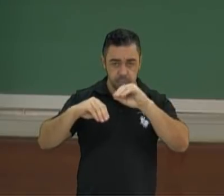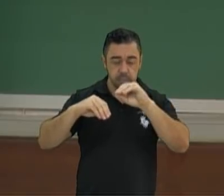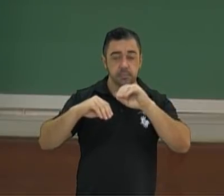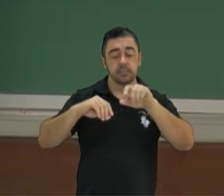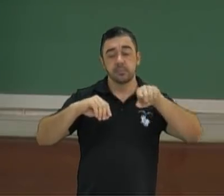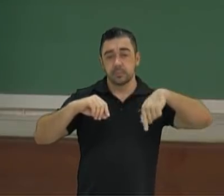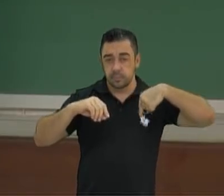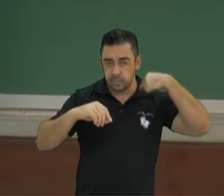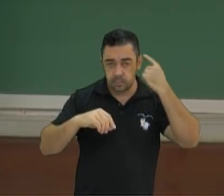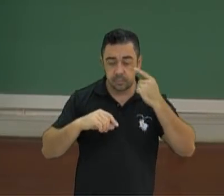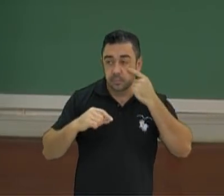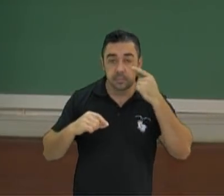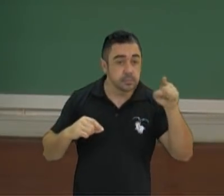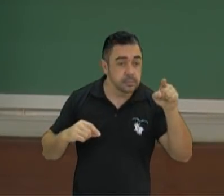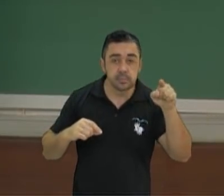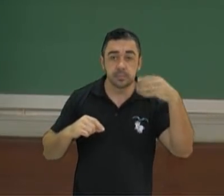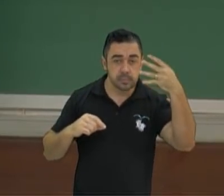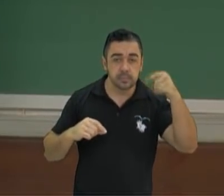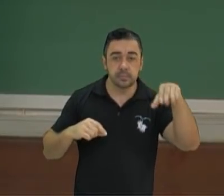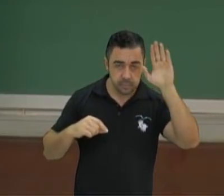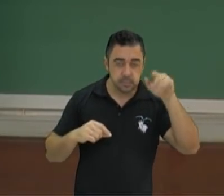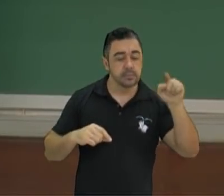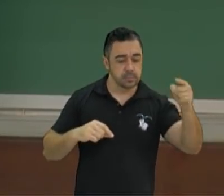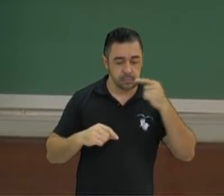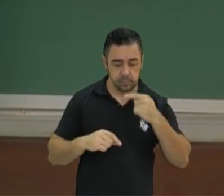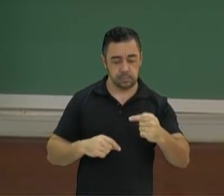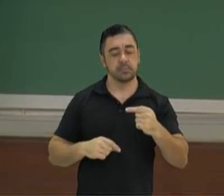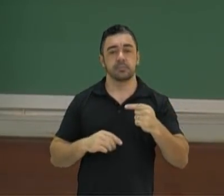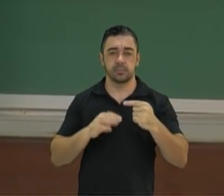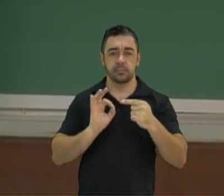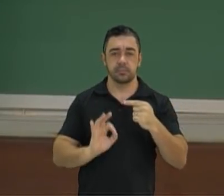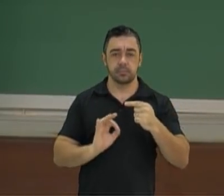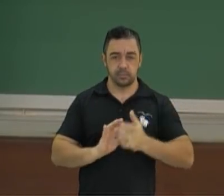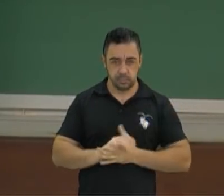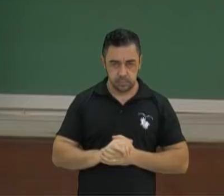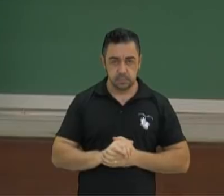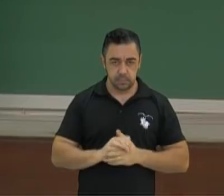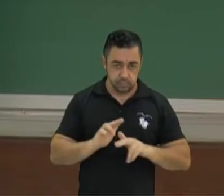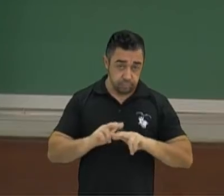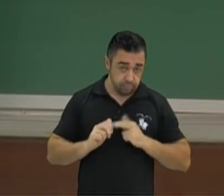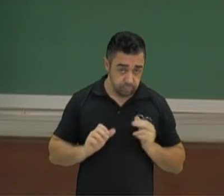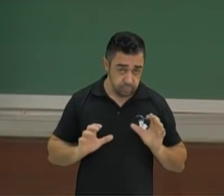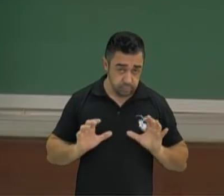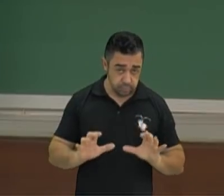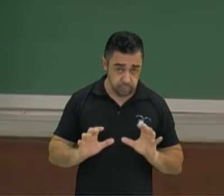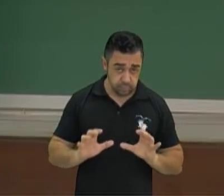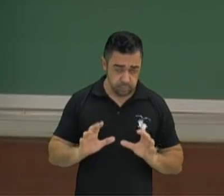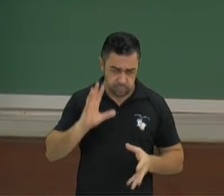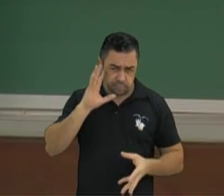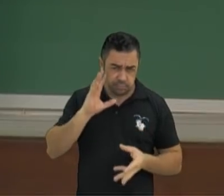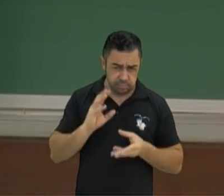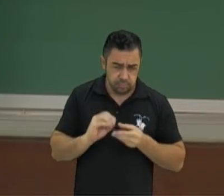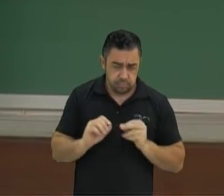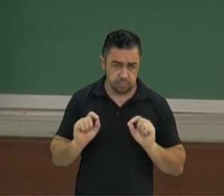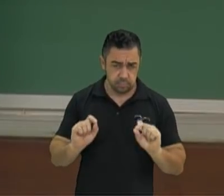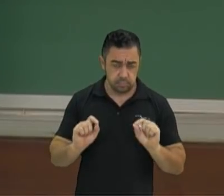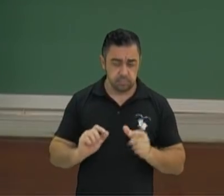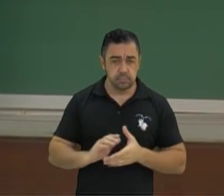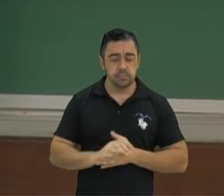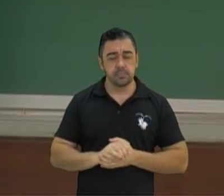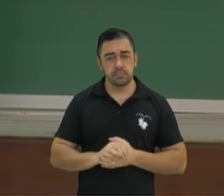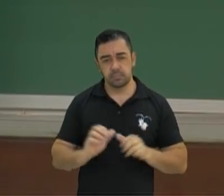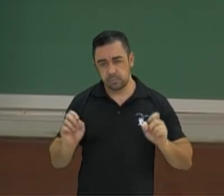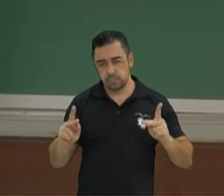soma, tá? Porque eles têm sinais diferentes, então a operação será de subtração,